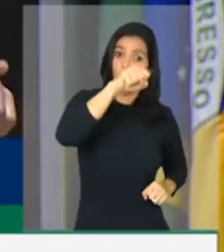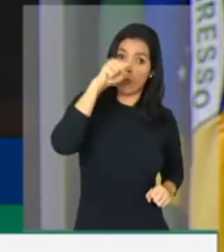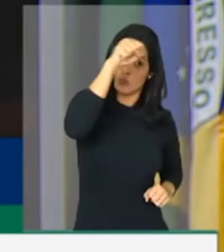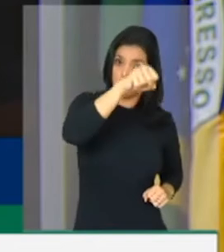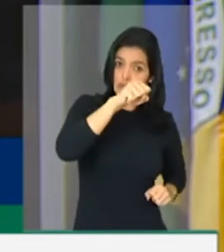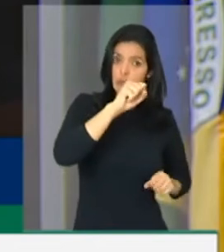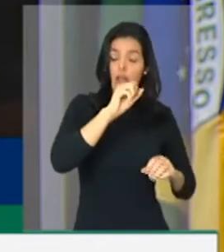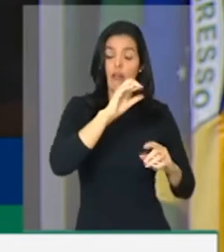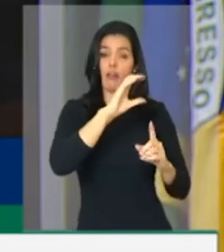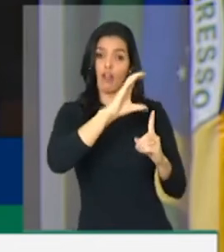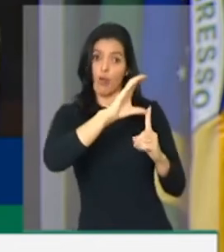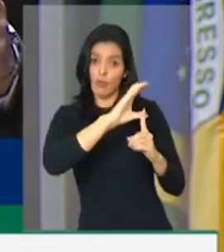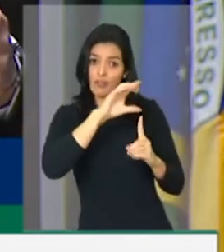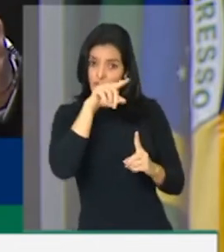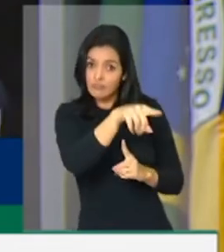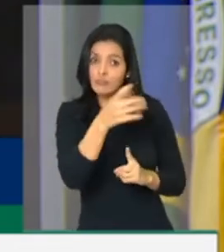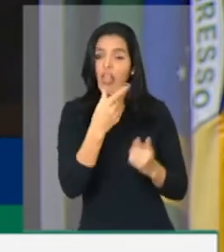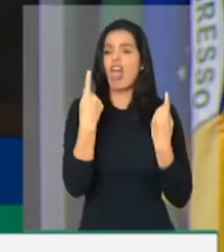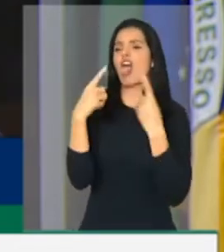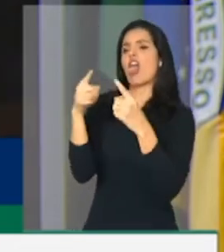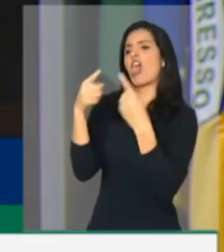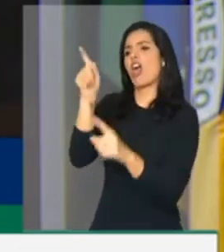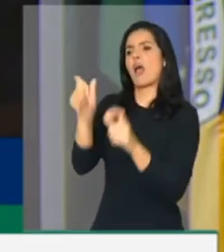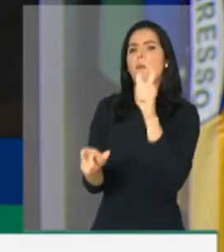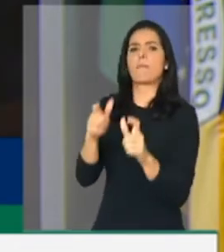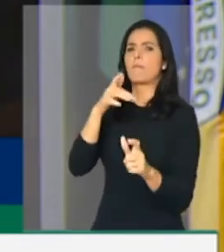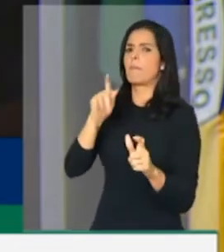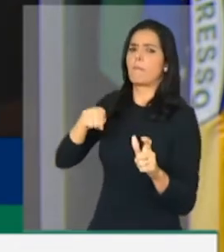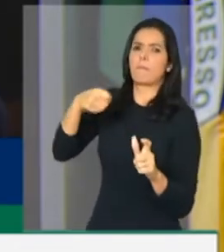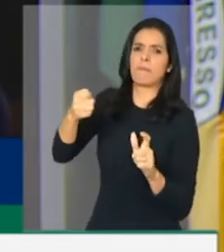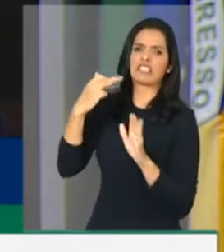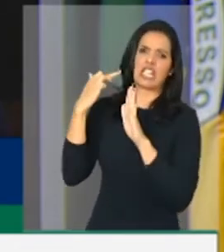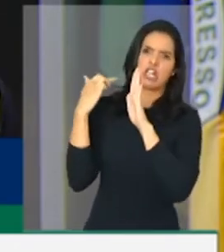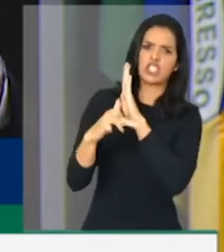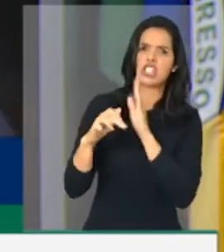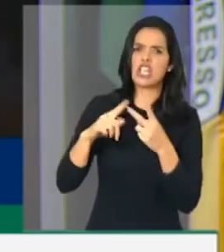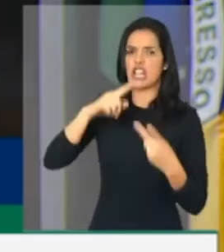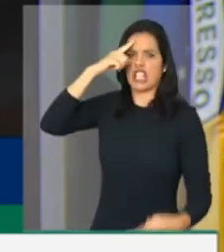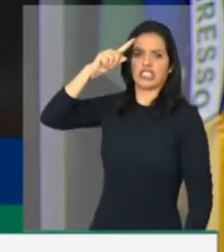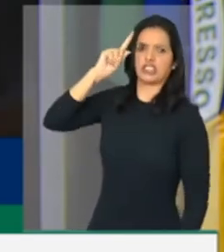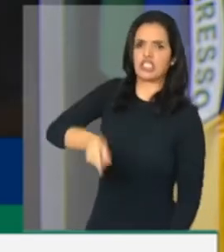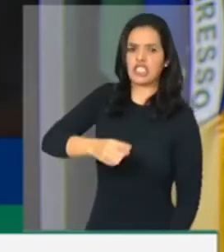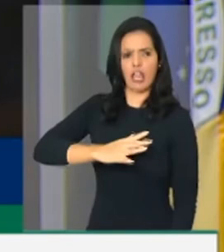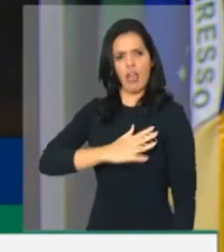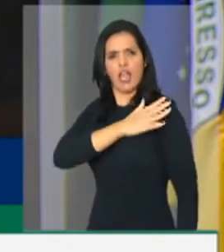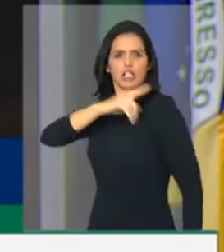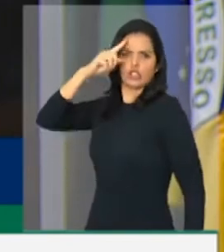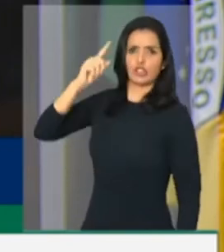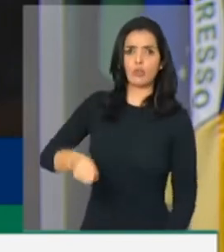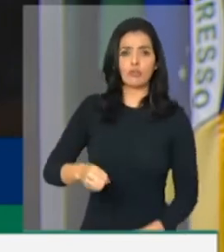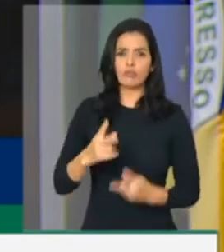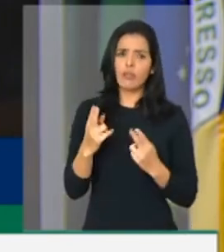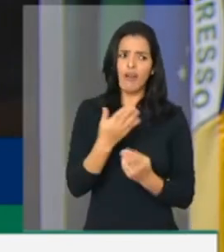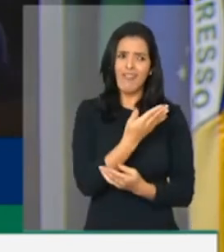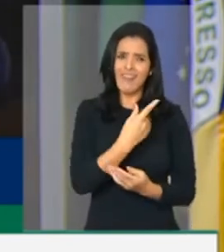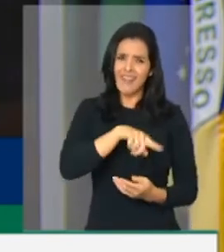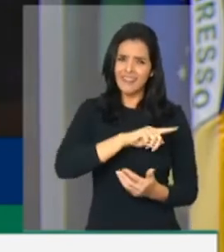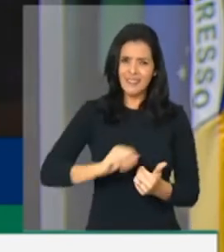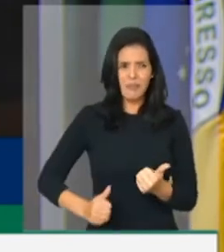o presidente falando de genocida de totalitarismo de ditadura apoiando